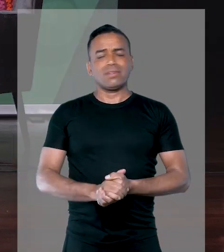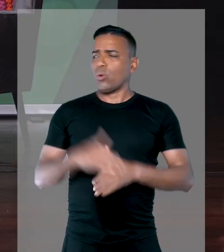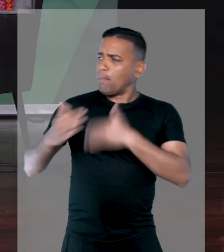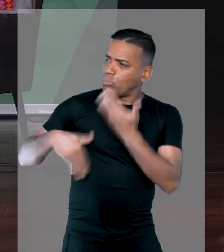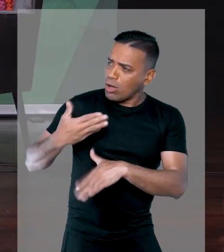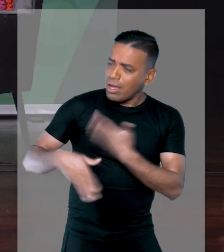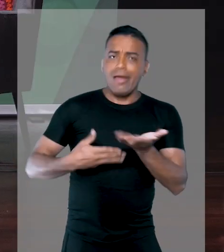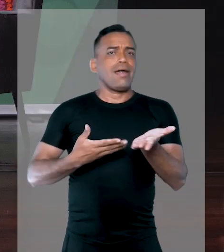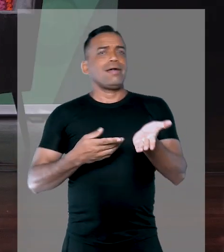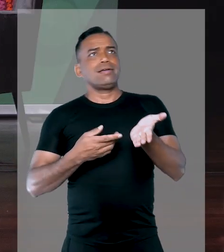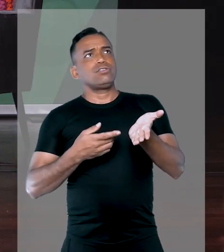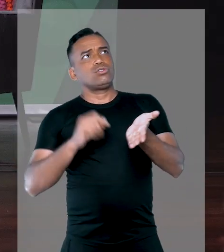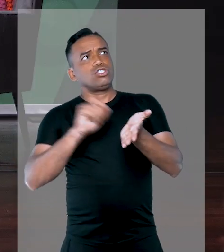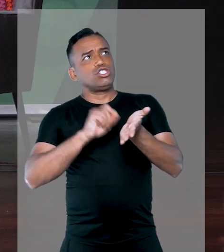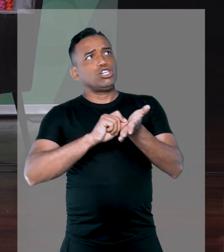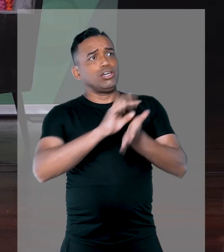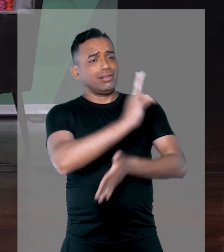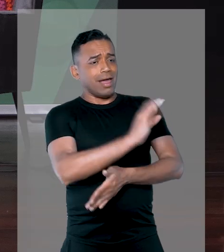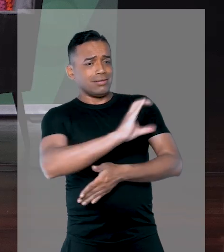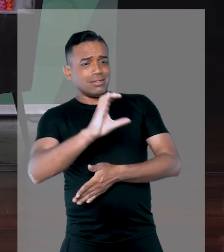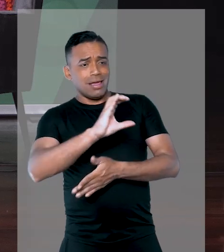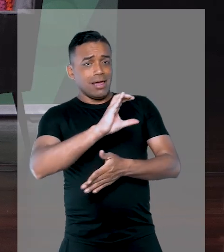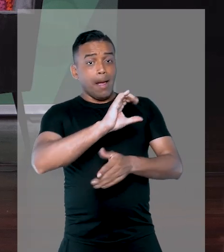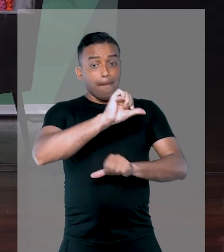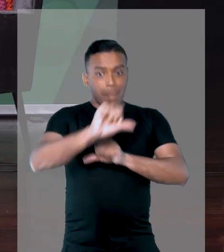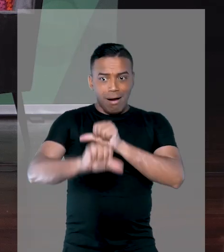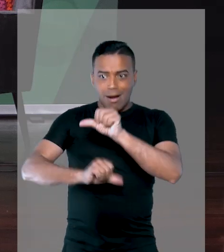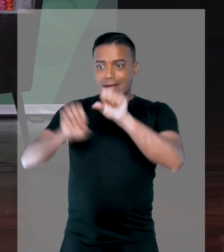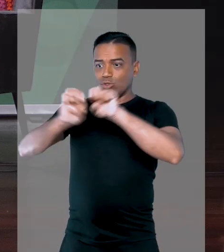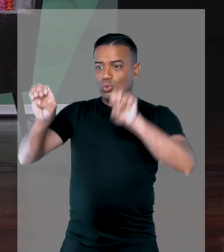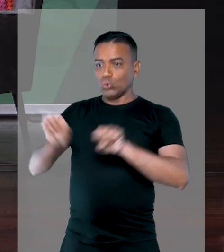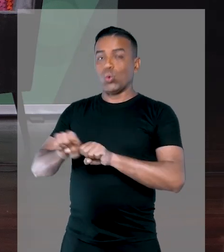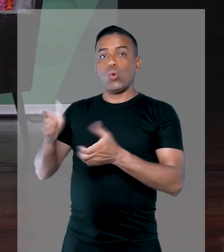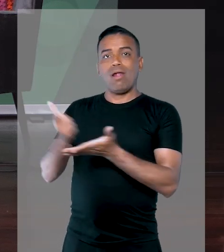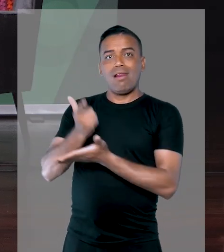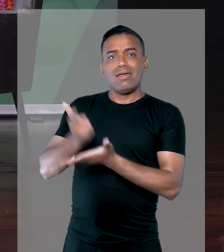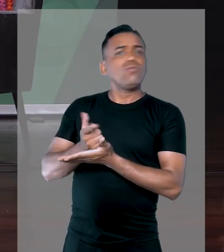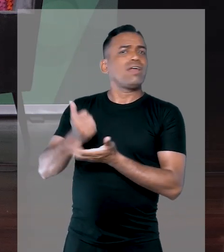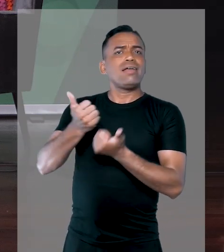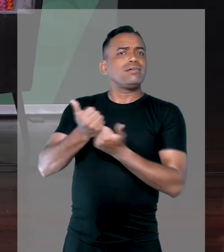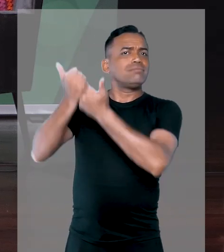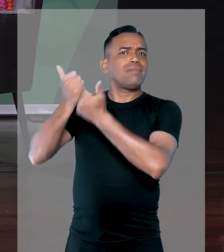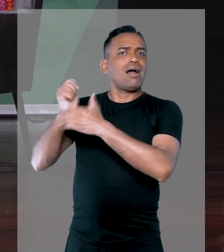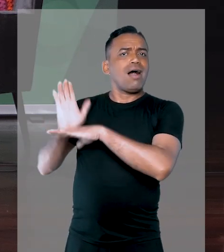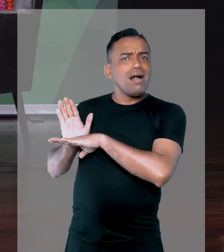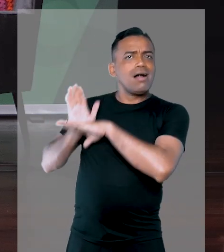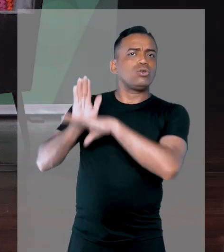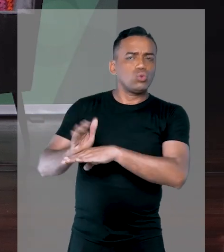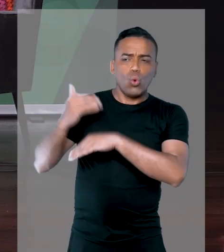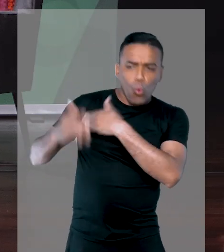fazer o livro, o TCC se transformar em livro? Quem que te auxiliou nesse processo?